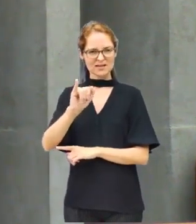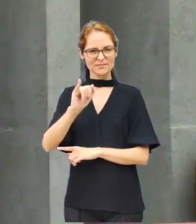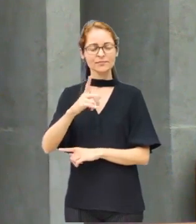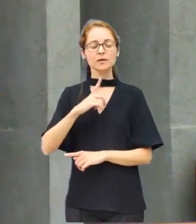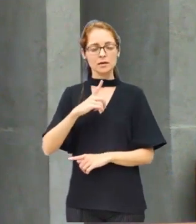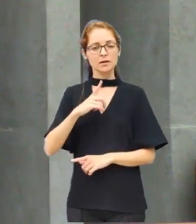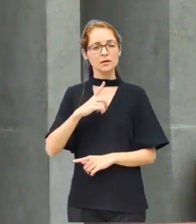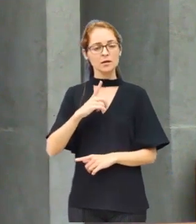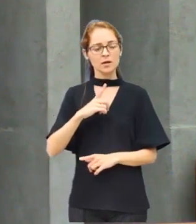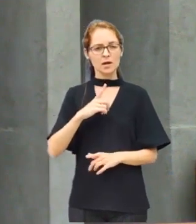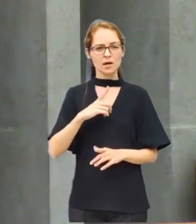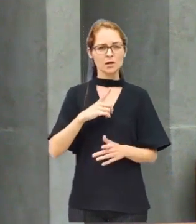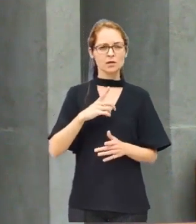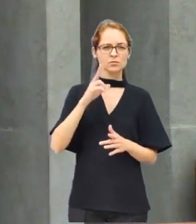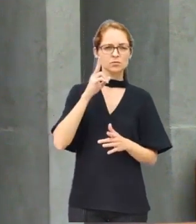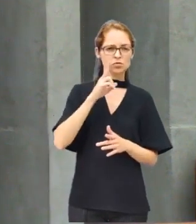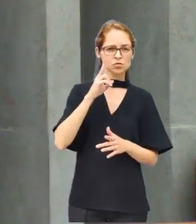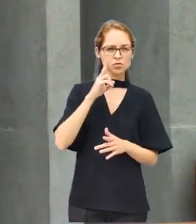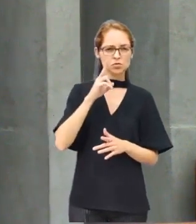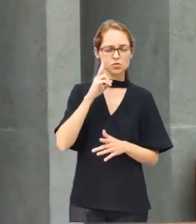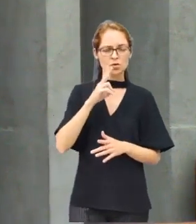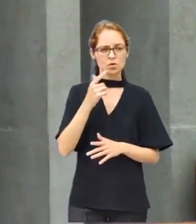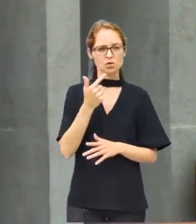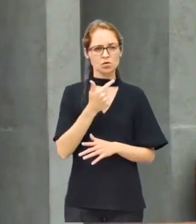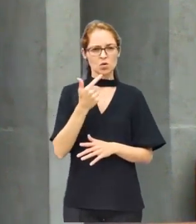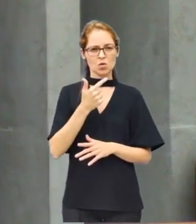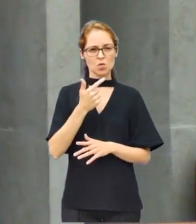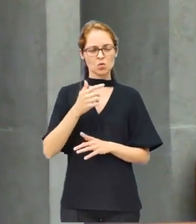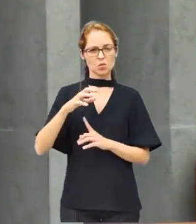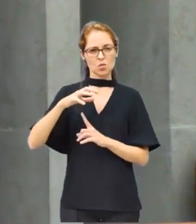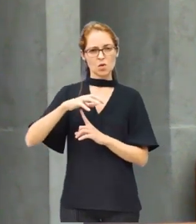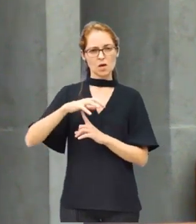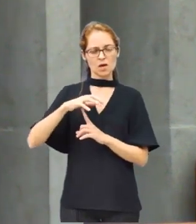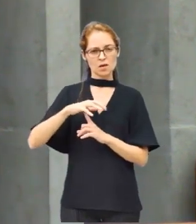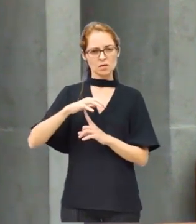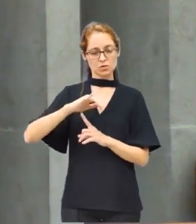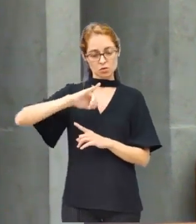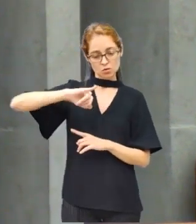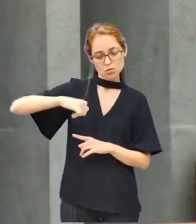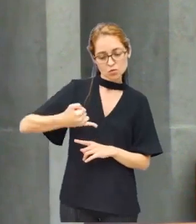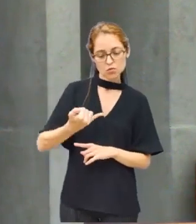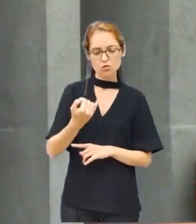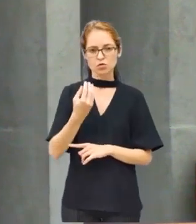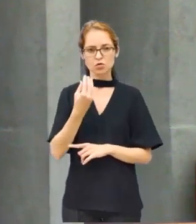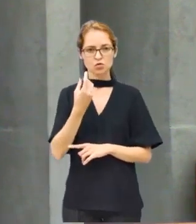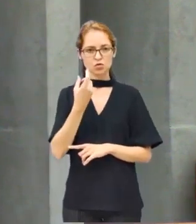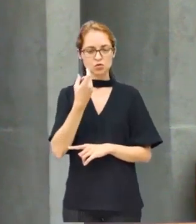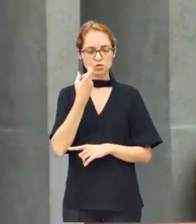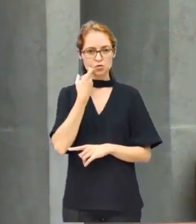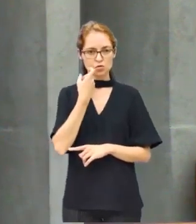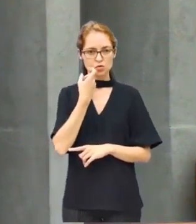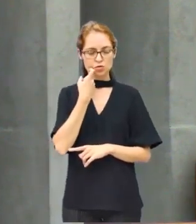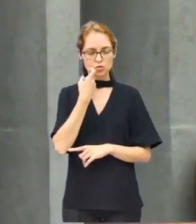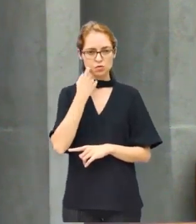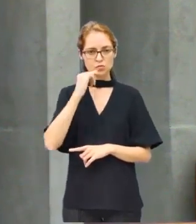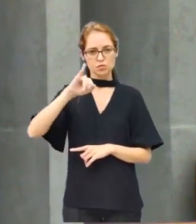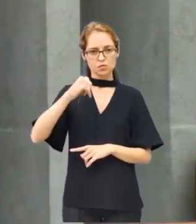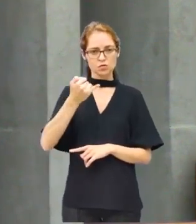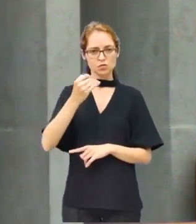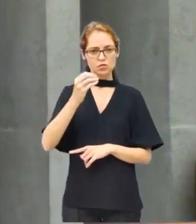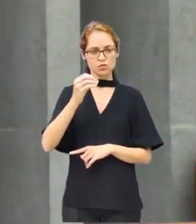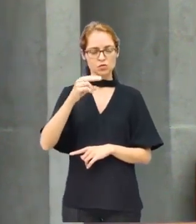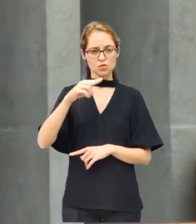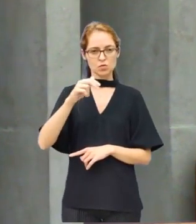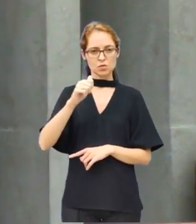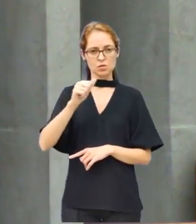capítulo 14, versículo 25, que era Jonas, filho de Amitai, o profeta, que era de Gate-Éfer.